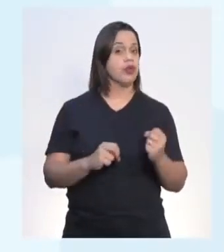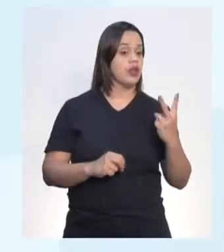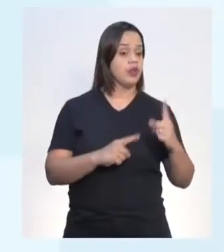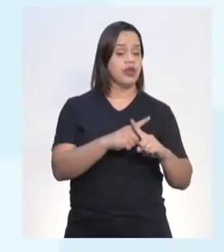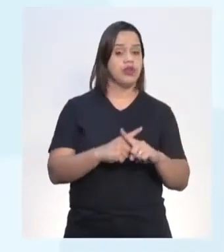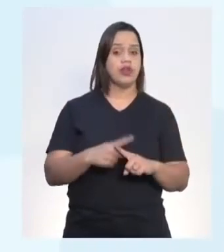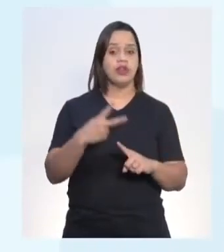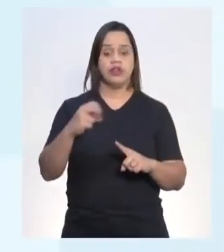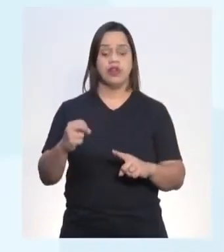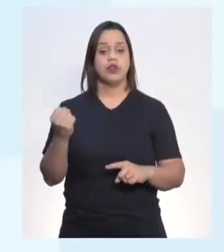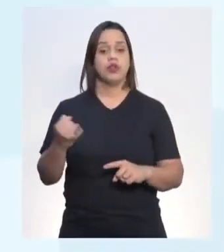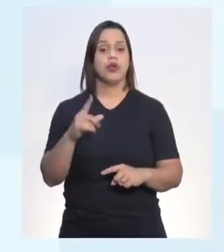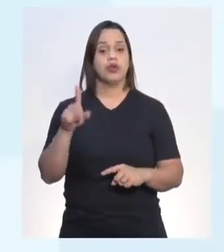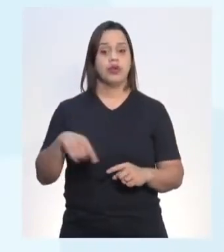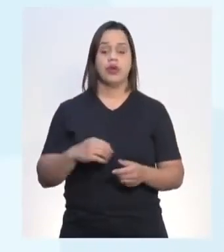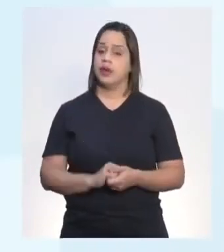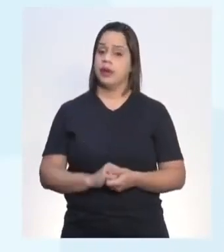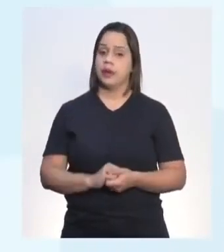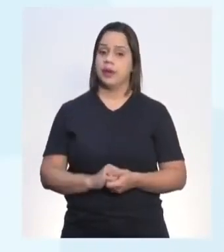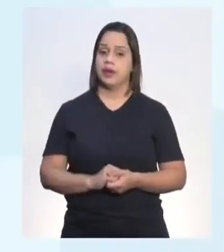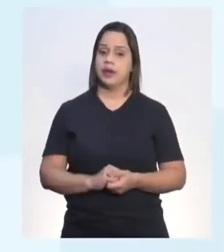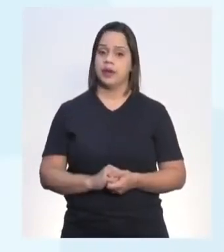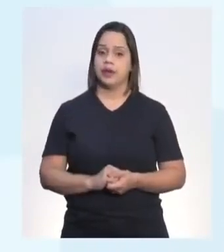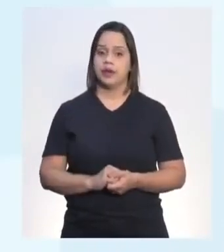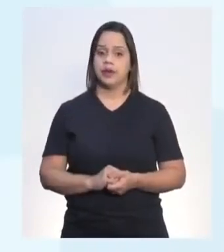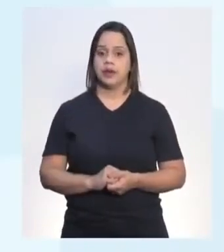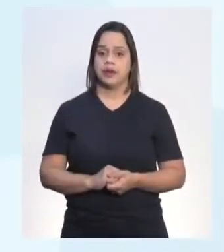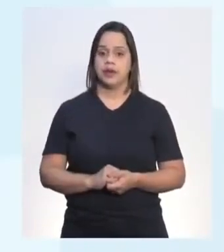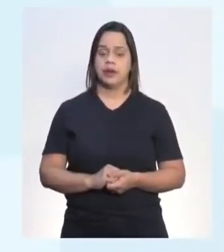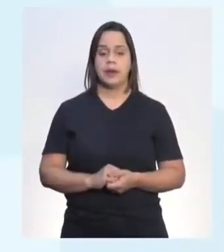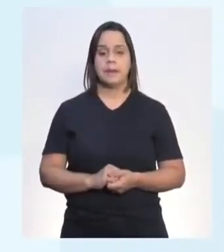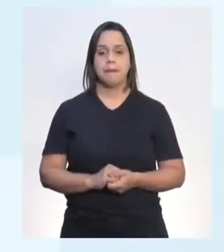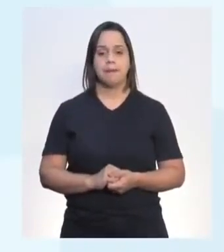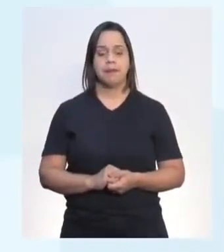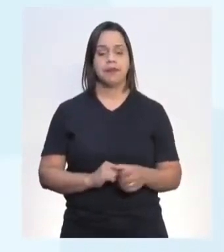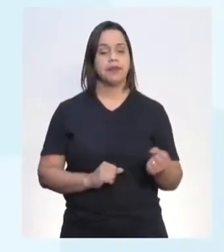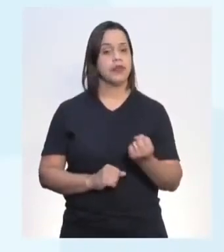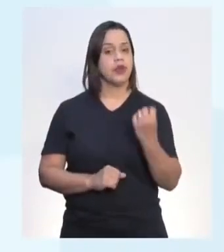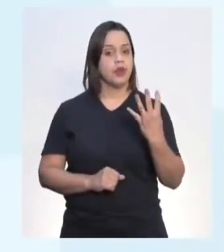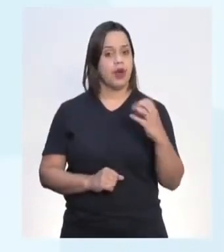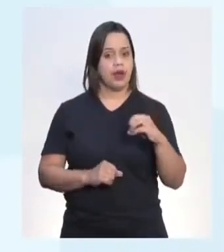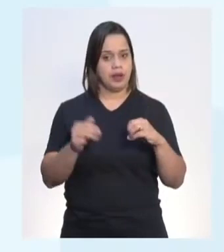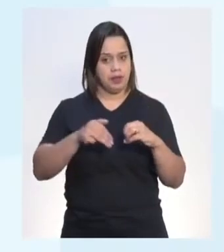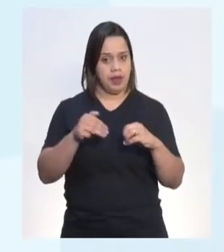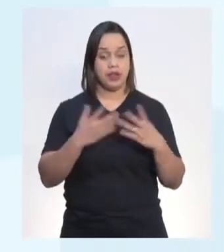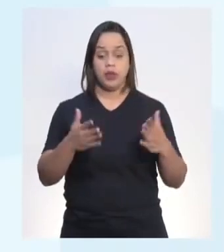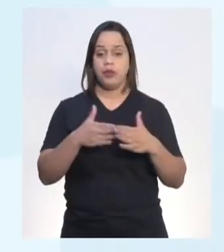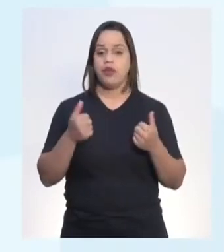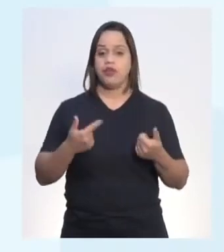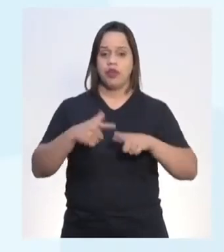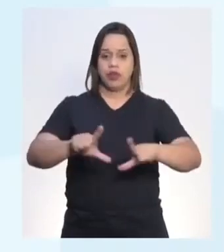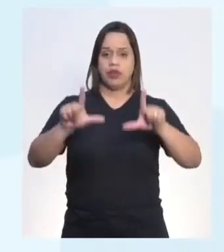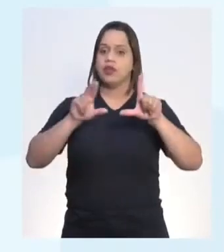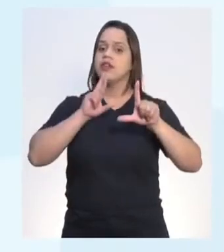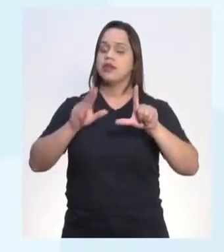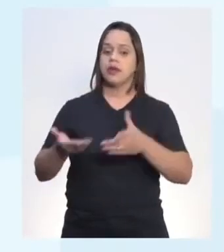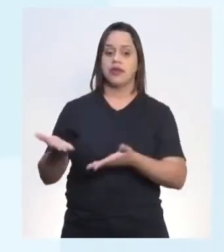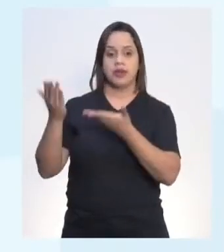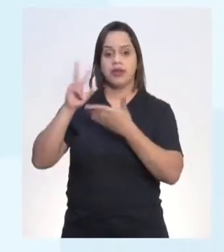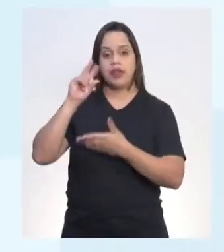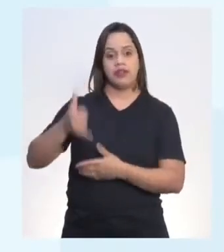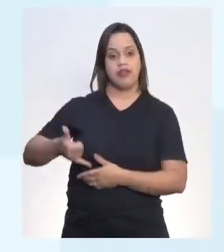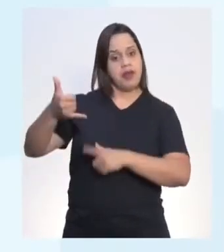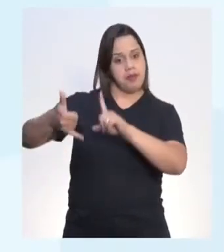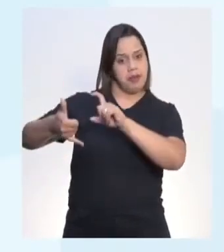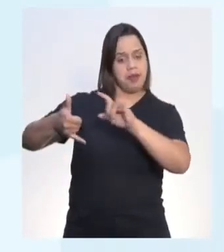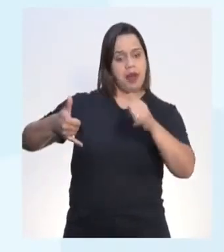Vou pôr embaixo para não correr o risco de passar ali no cantinho. 40 metros. Então, por favor, põe a resolução aí para eles, tirarem um